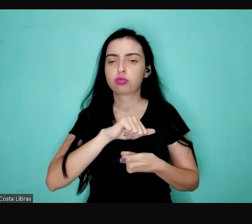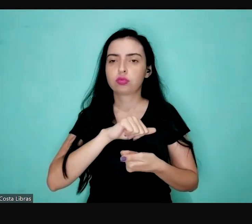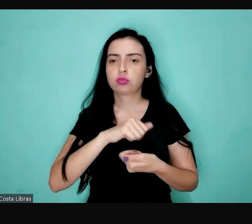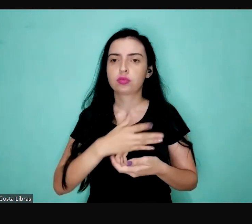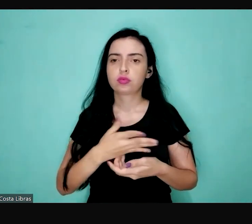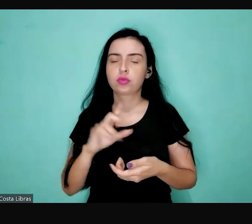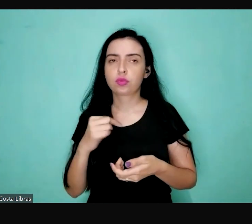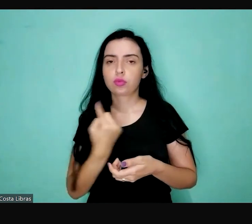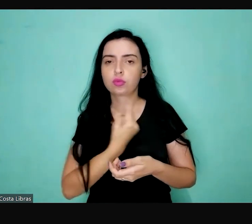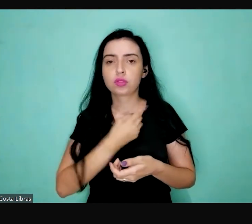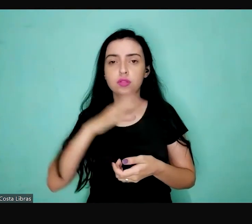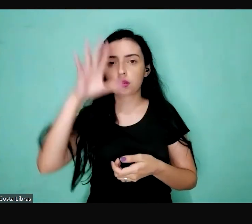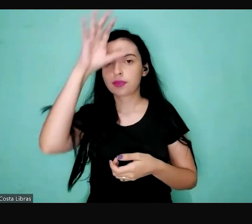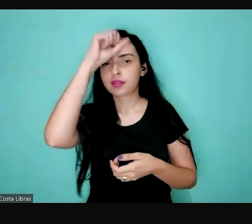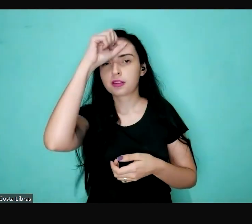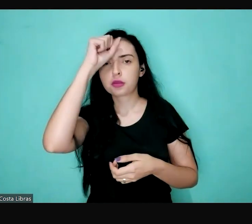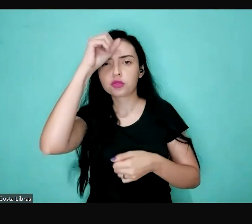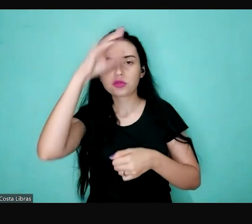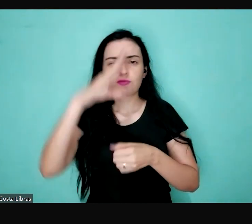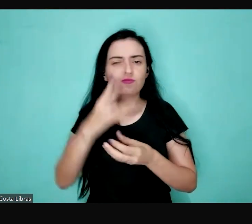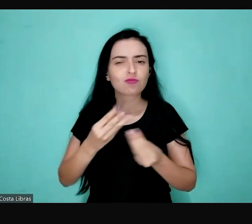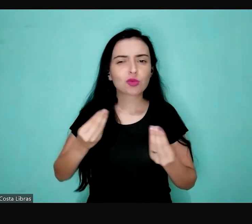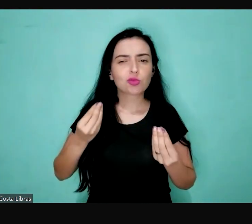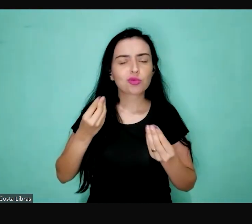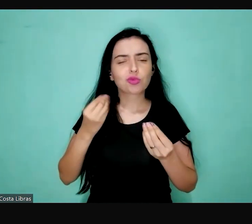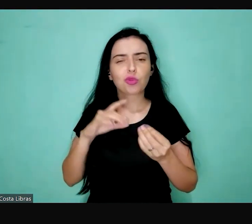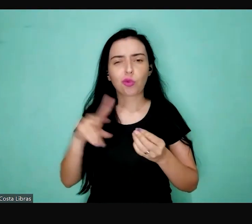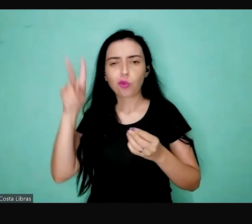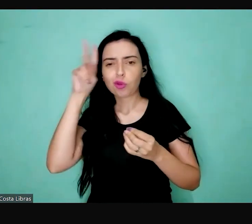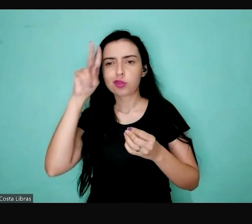que aprendemos muito com as nossas raízes